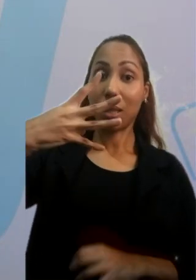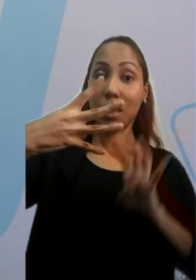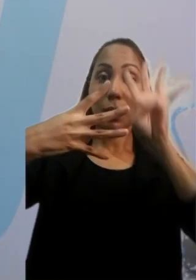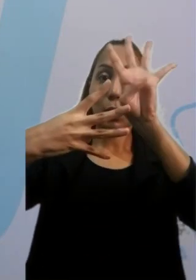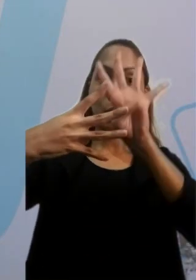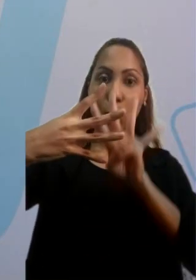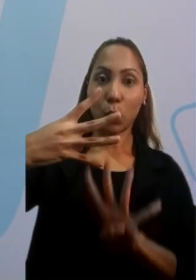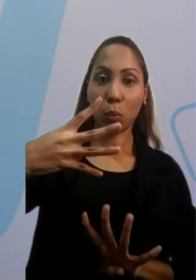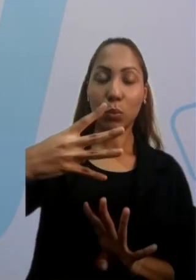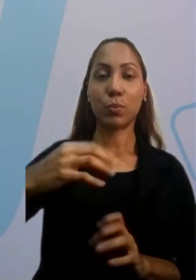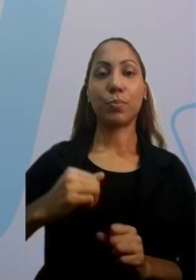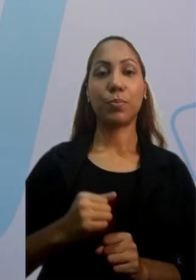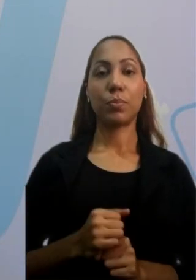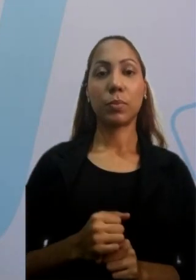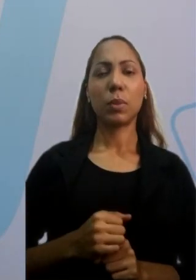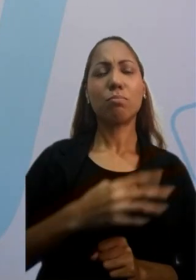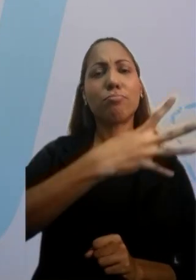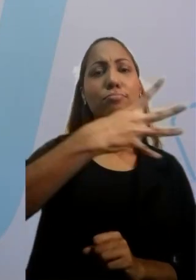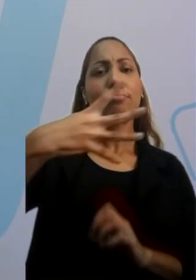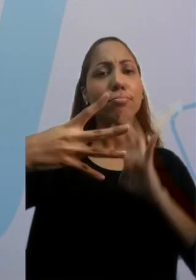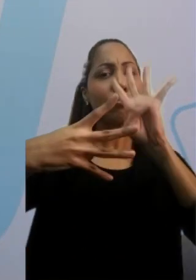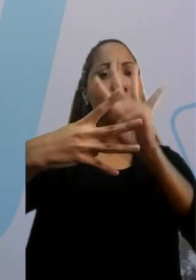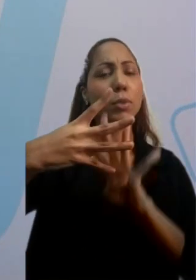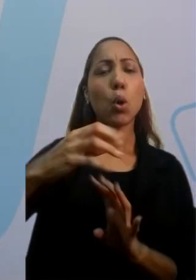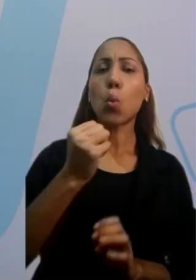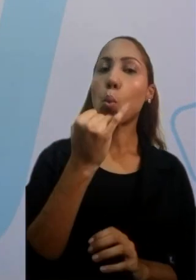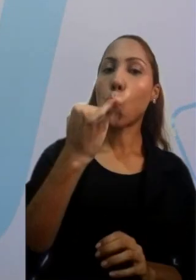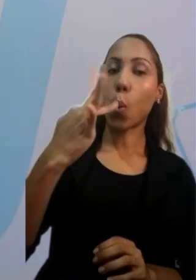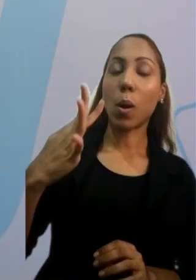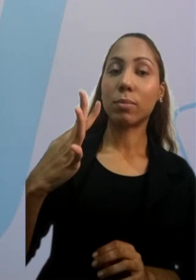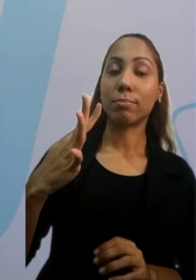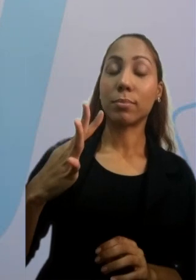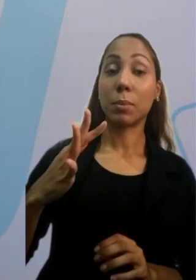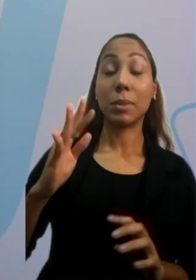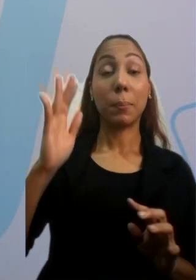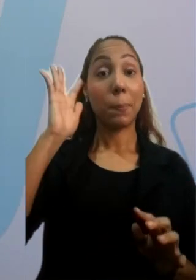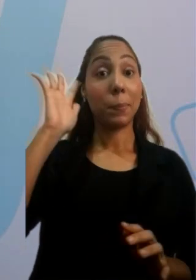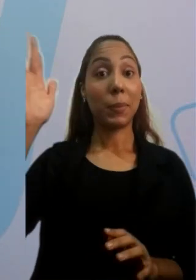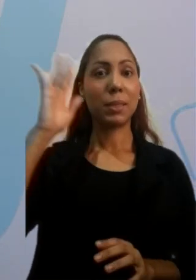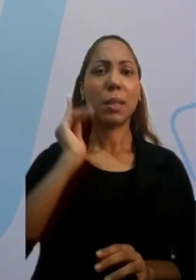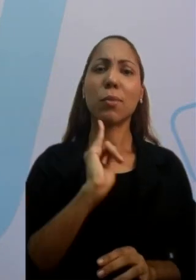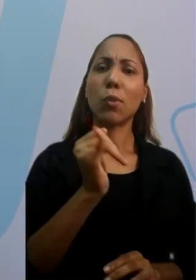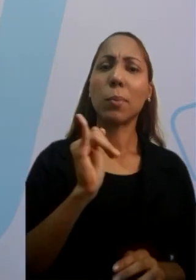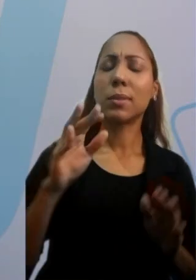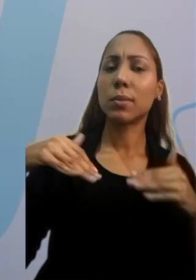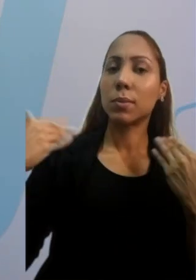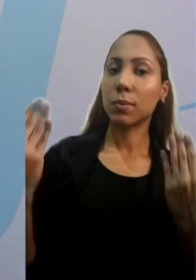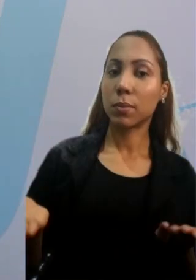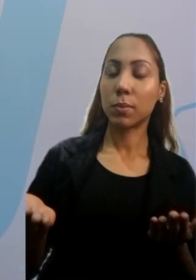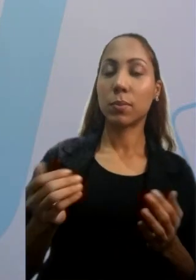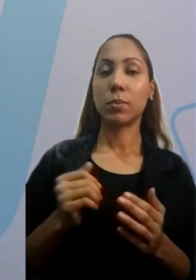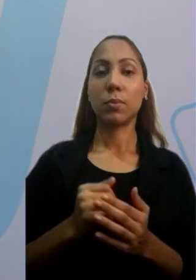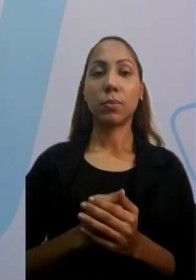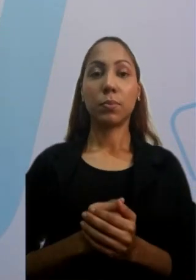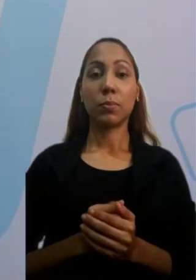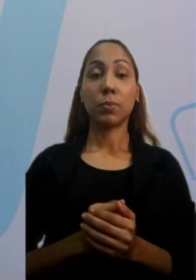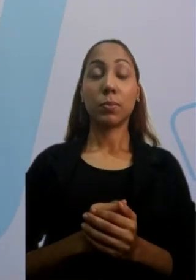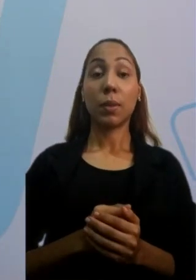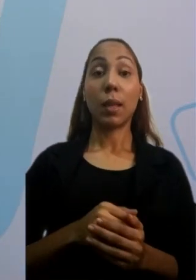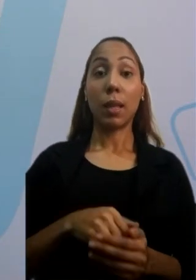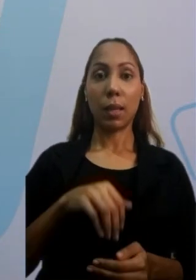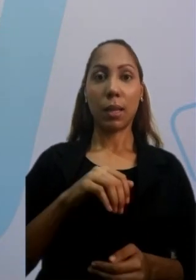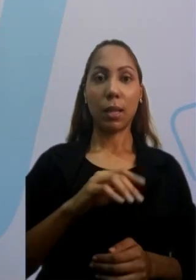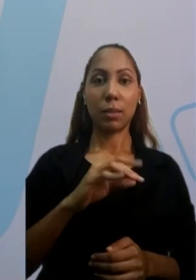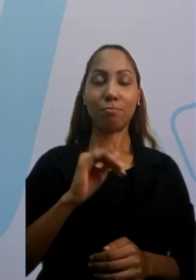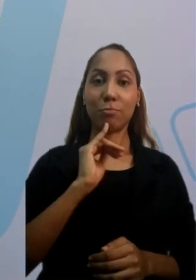e colunas depende do tipo de informação que se deseja transmitir. Ela tem a capacidade de mostrar grandes quantidades